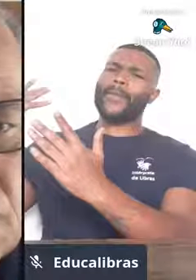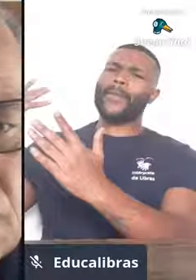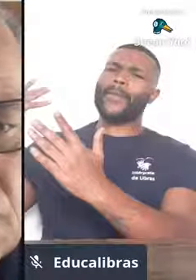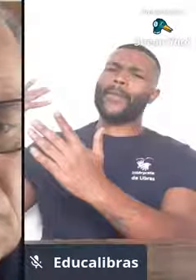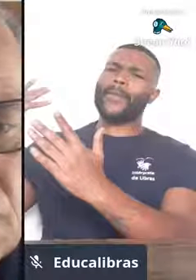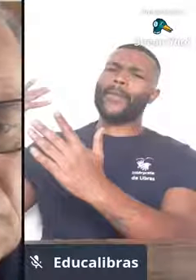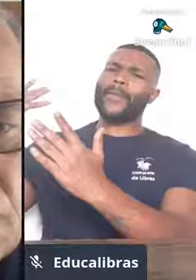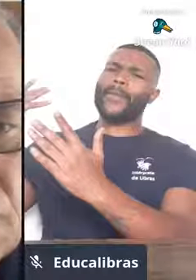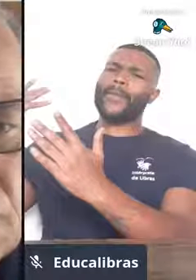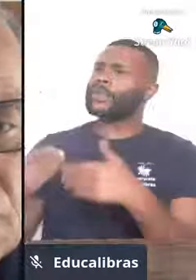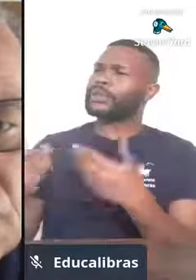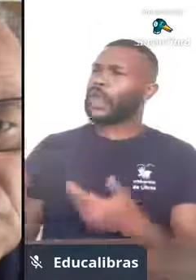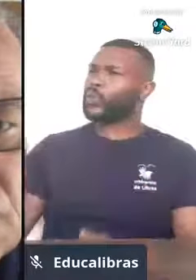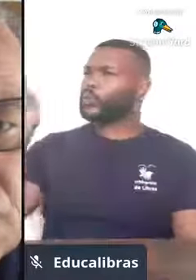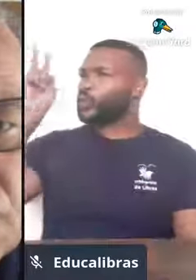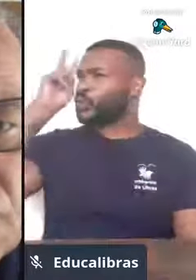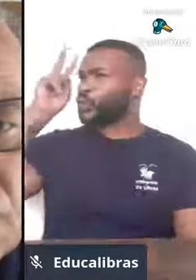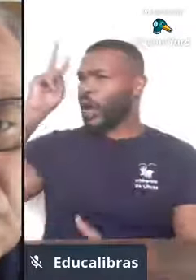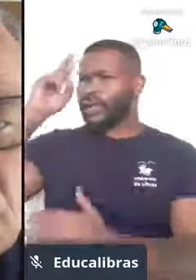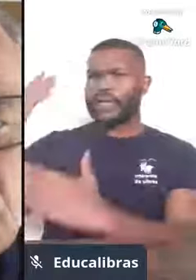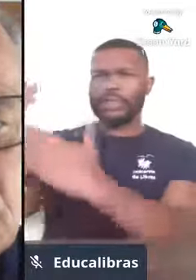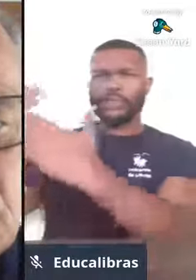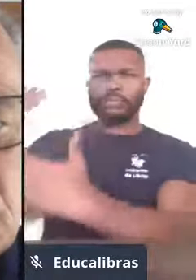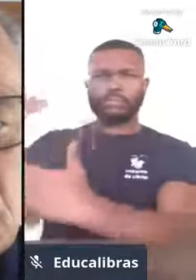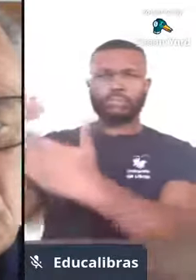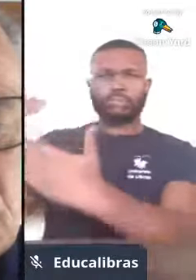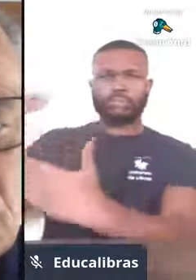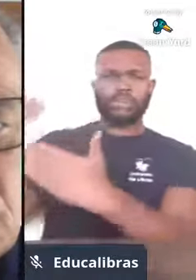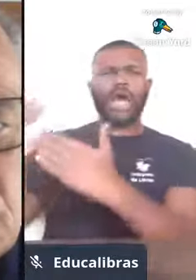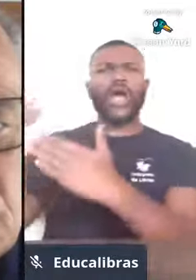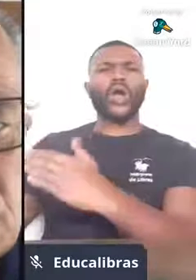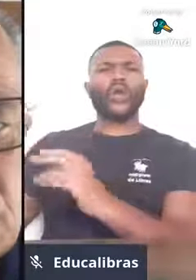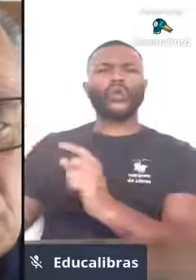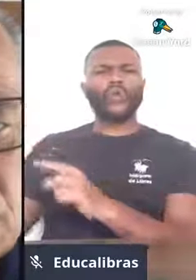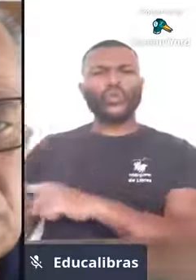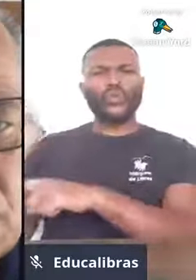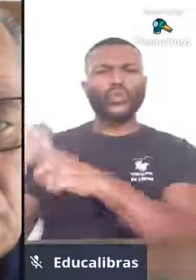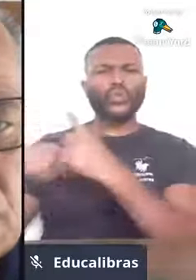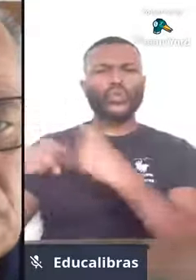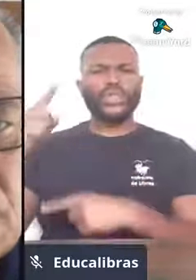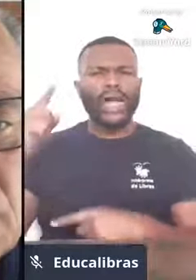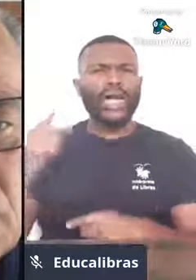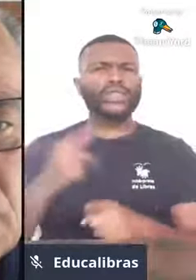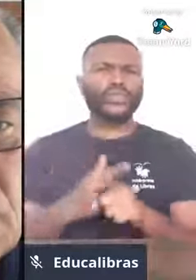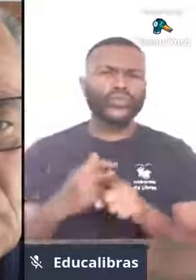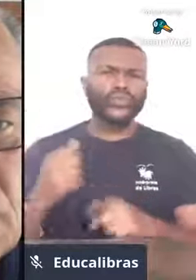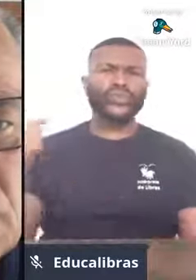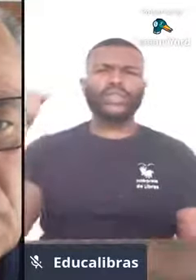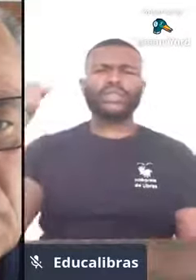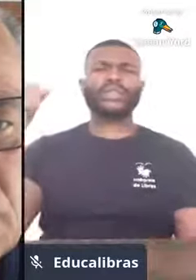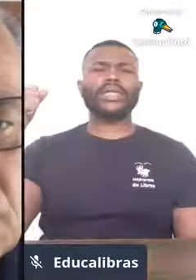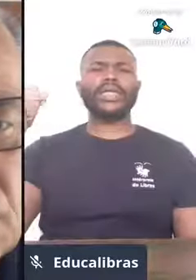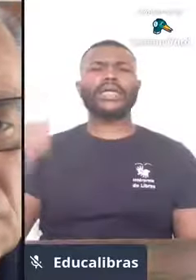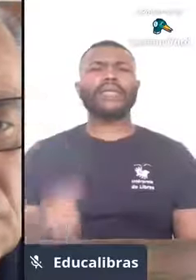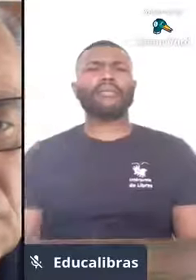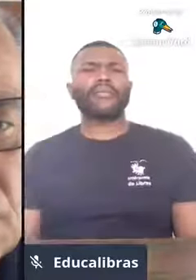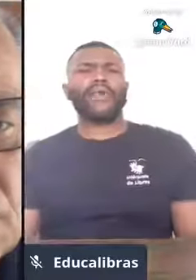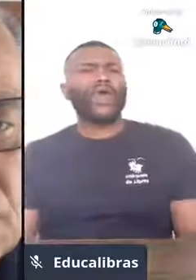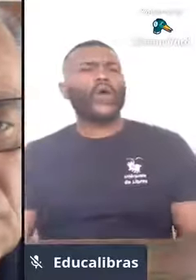uma história de sucesso, uma história vencedora. E como é que